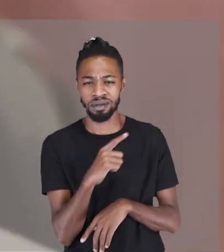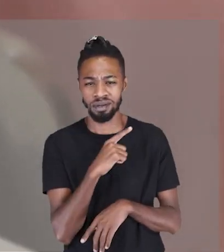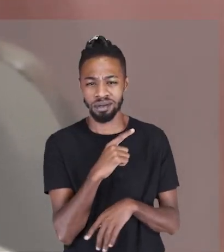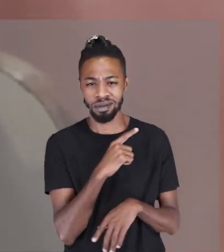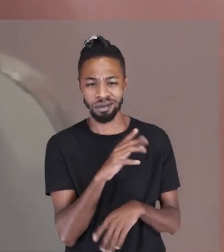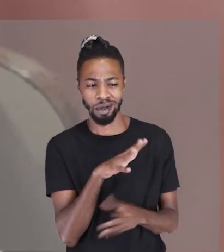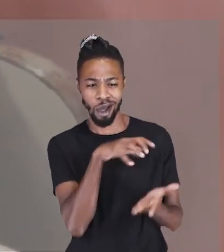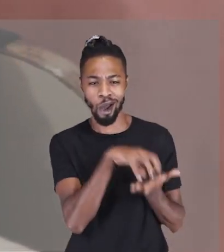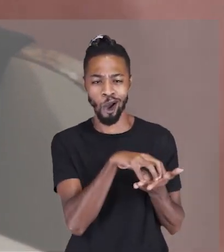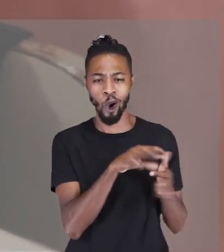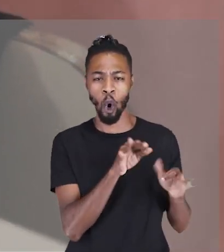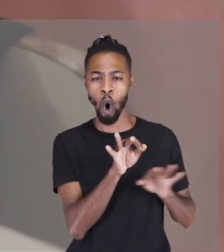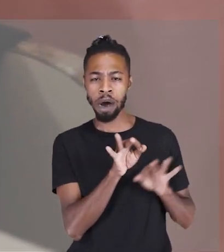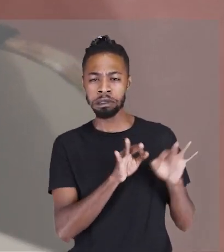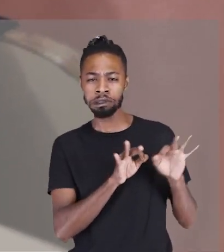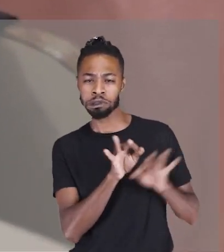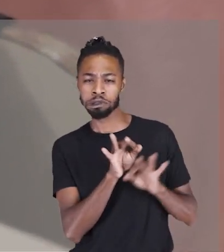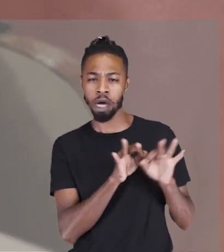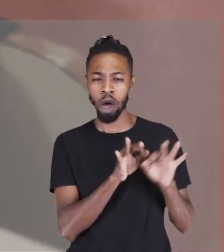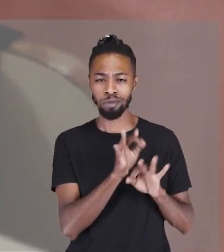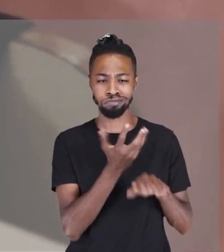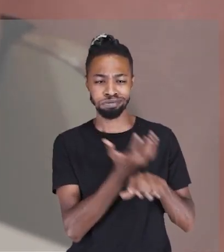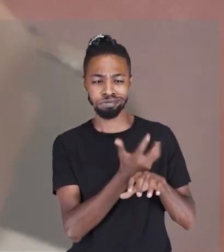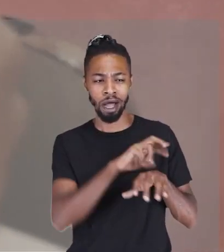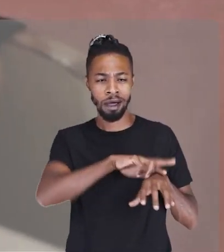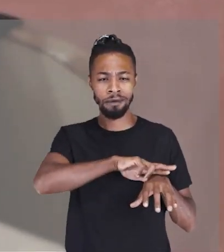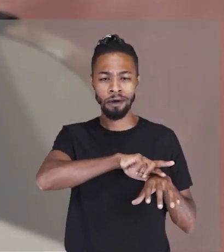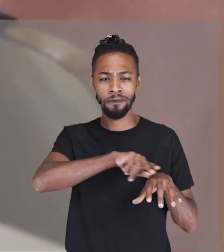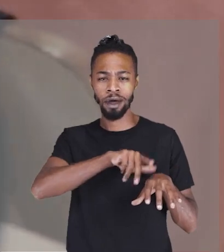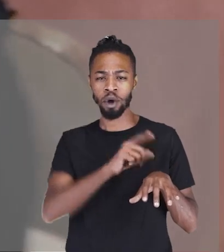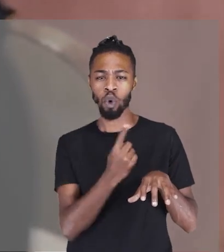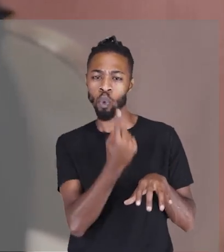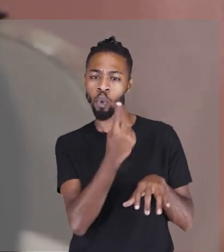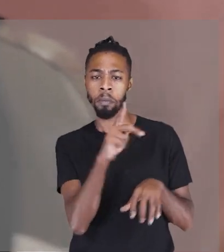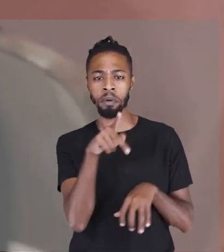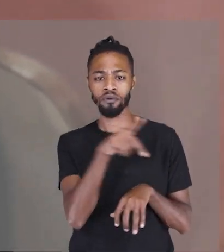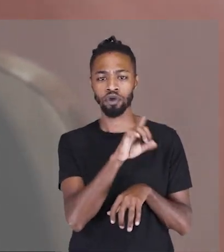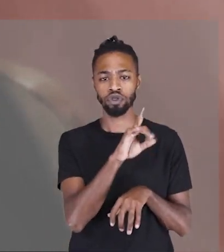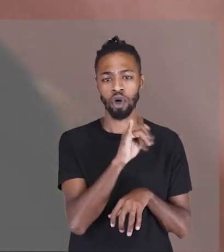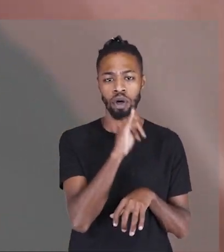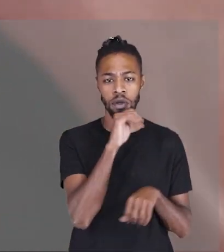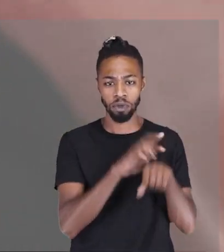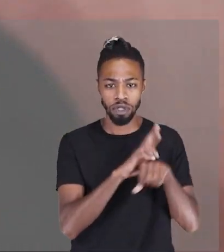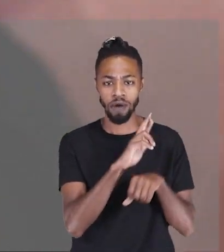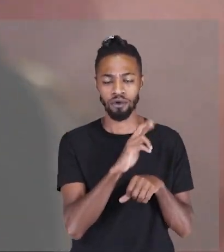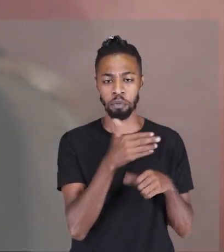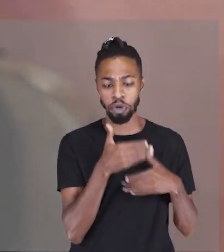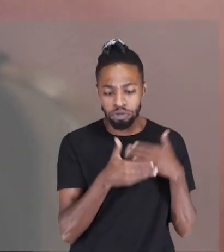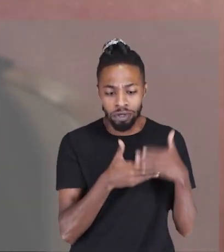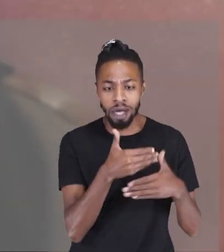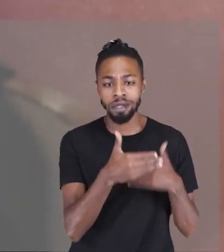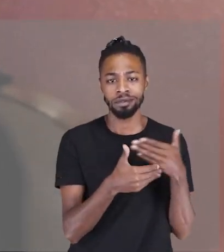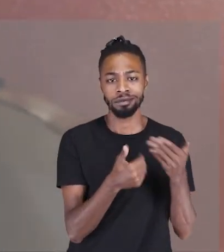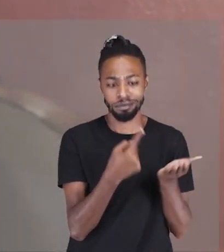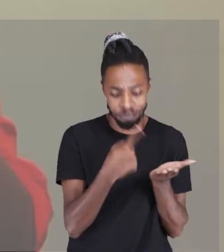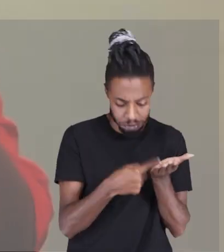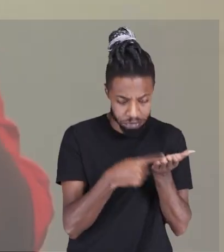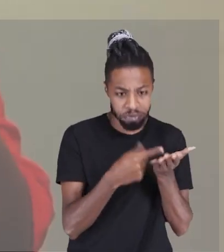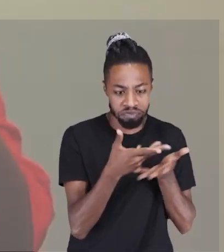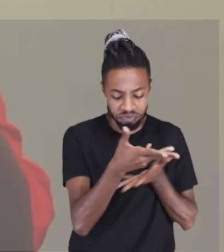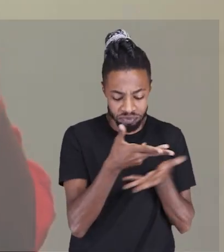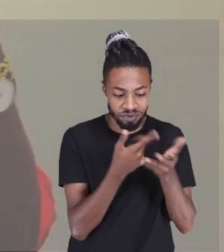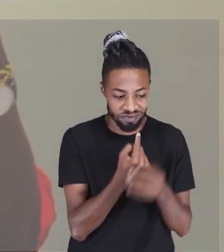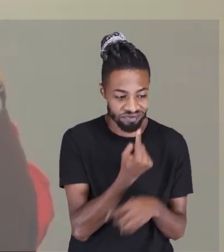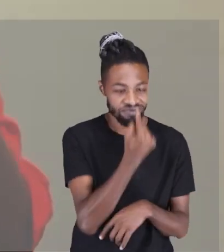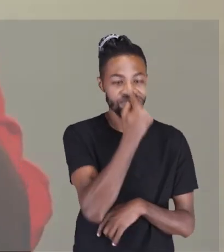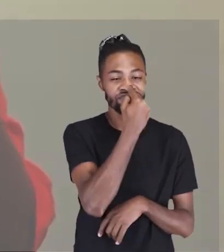sentido, porque ele sai daquela lógica organizacional, multidisciplinar,